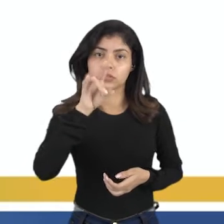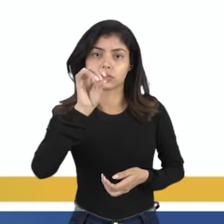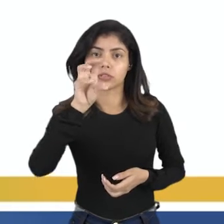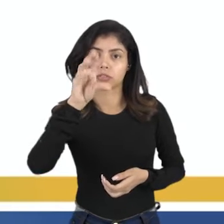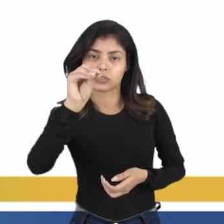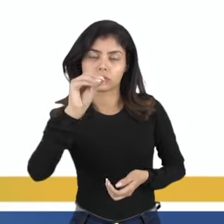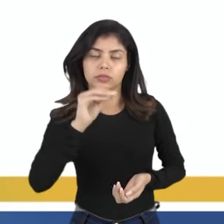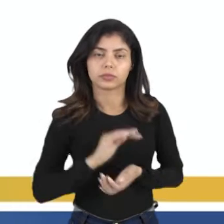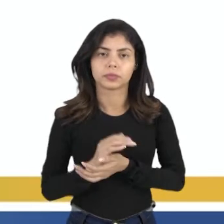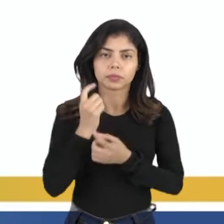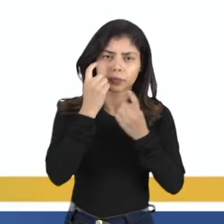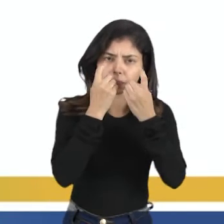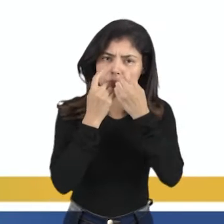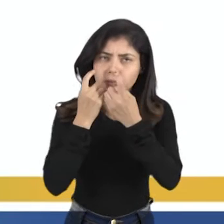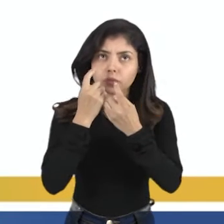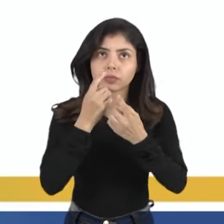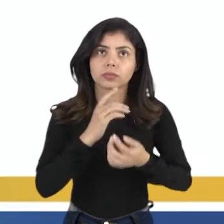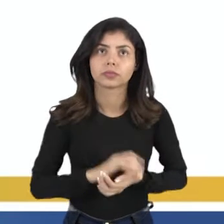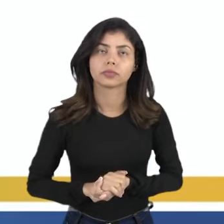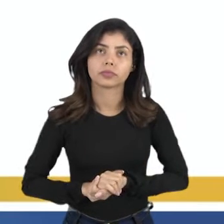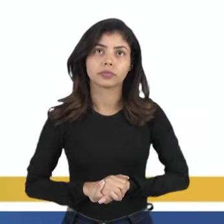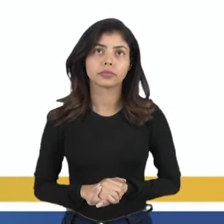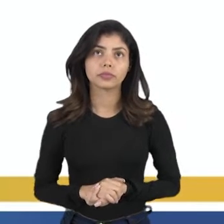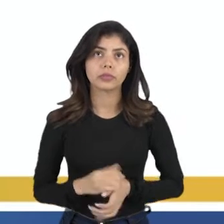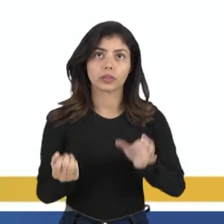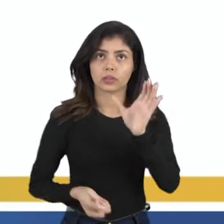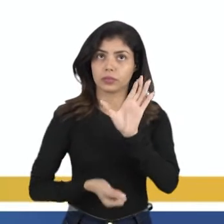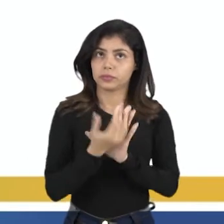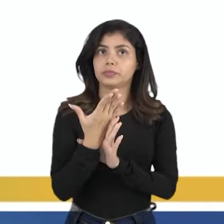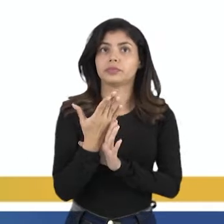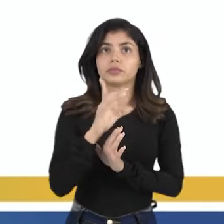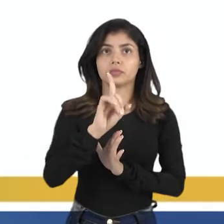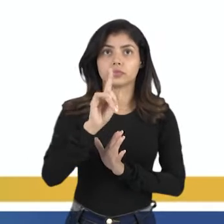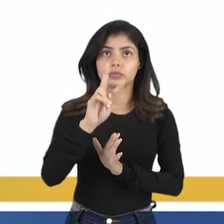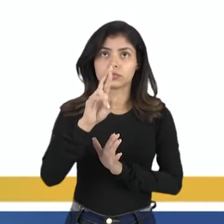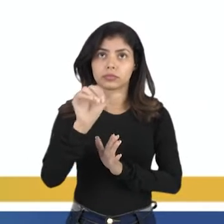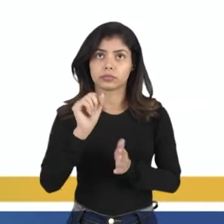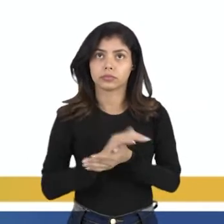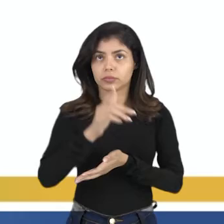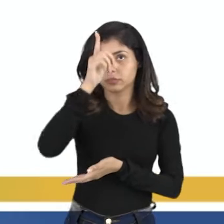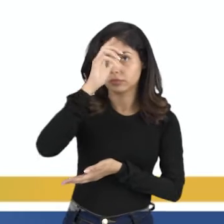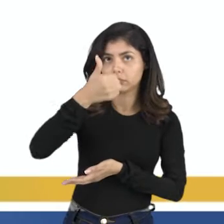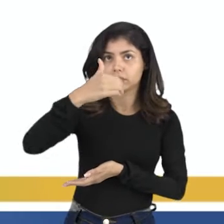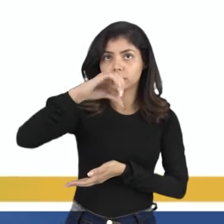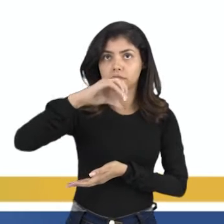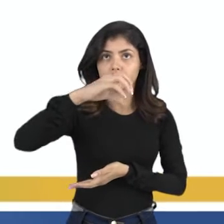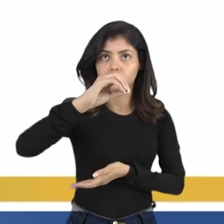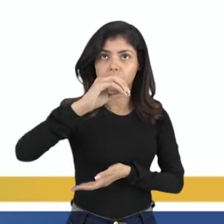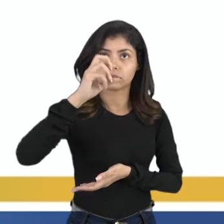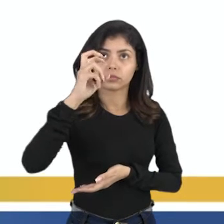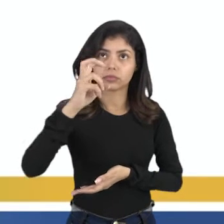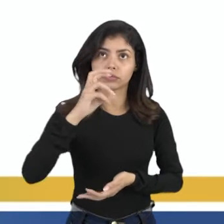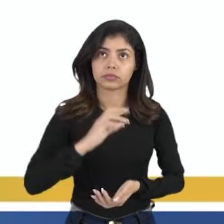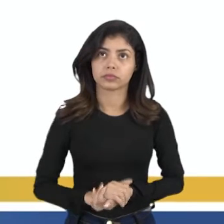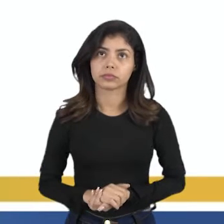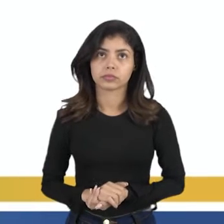gente conhecer. É o expressionismo, surgido em Dresden, na Alemanha, em